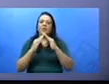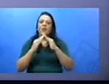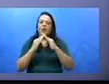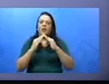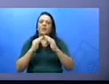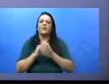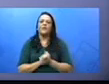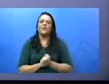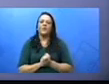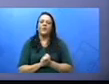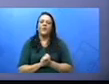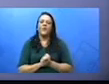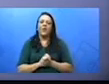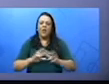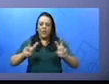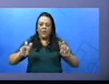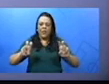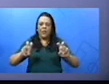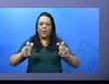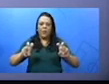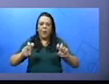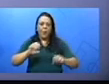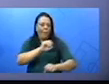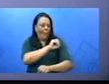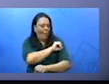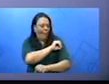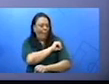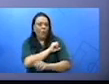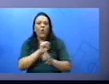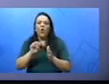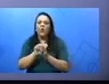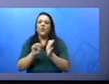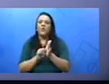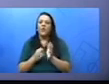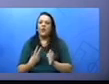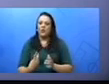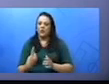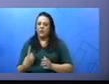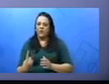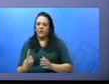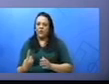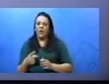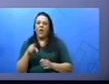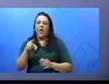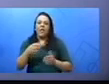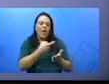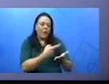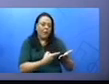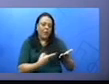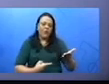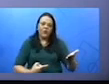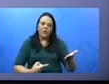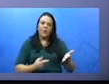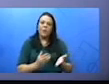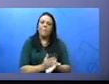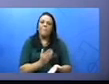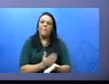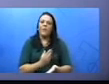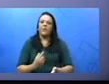texto Analfabetismo no século XXI. No material didático de vocês, está na página